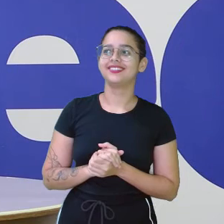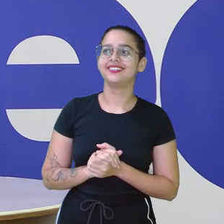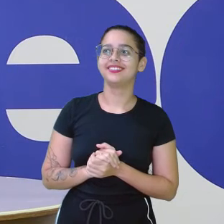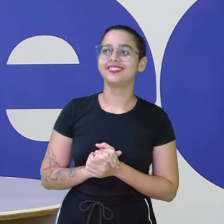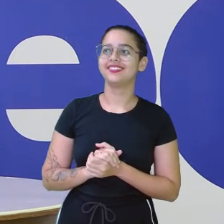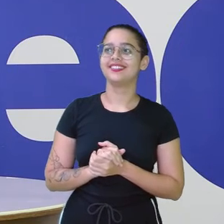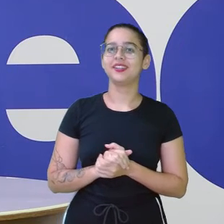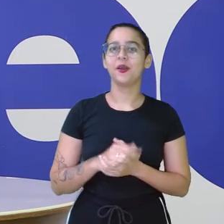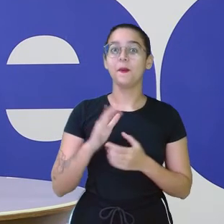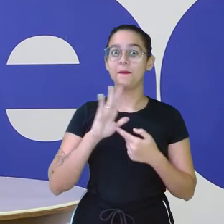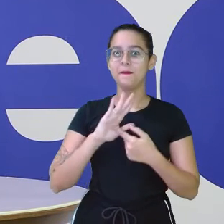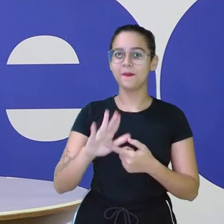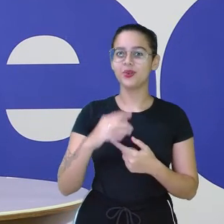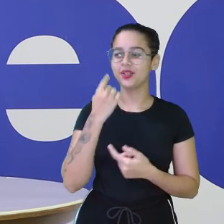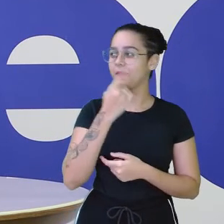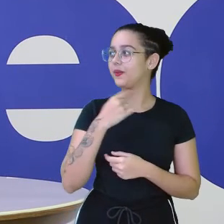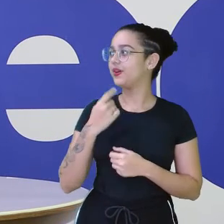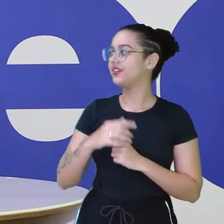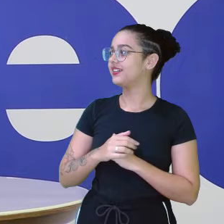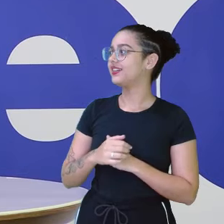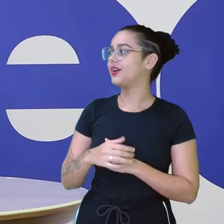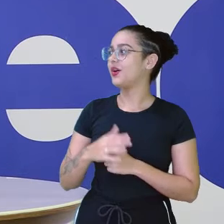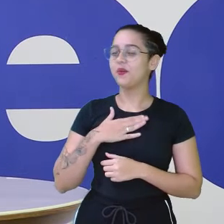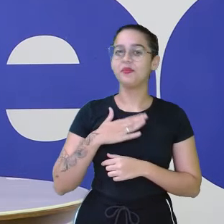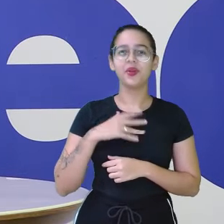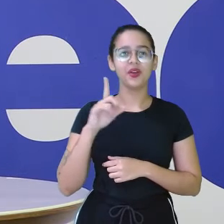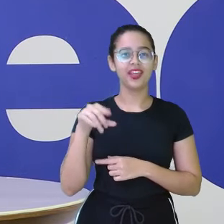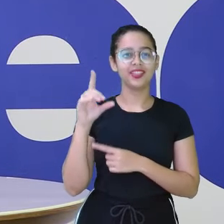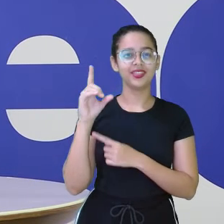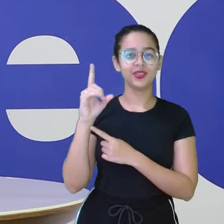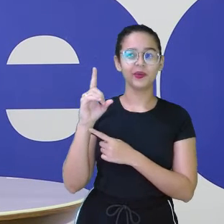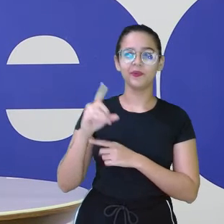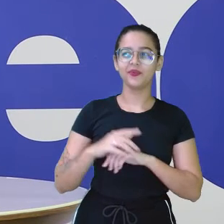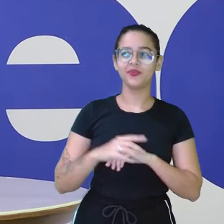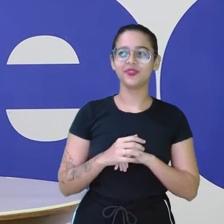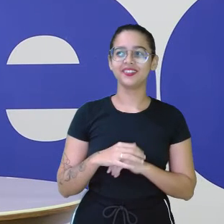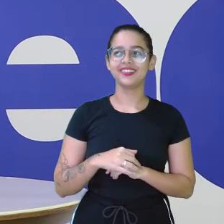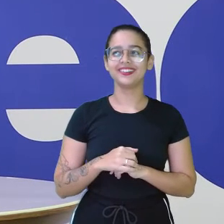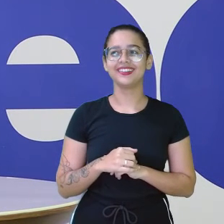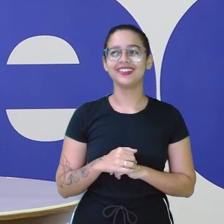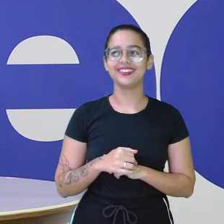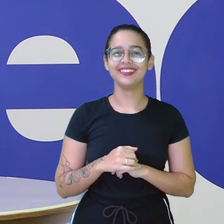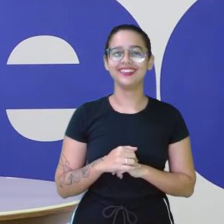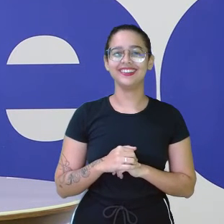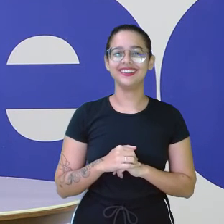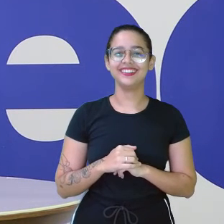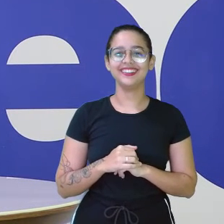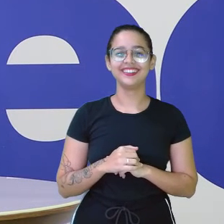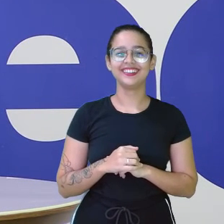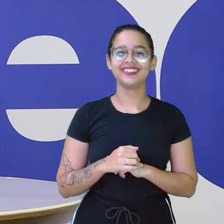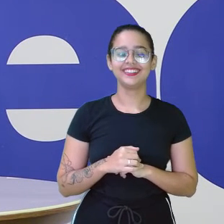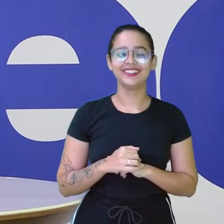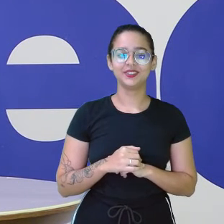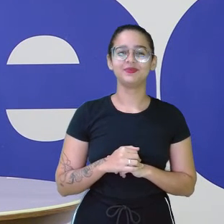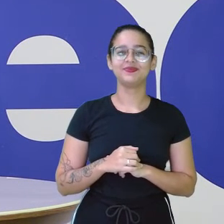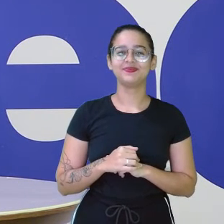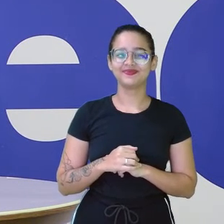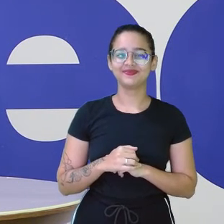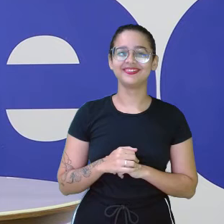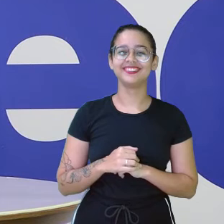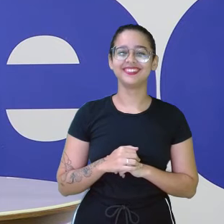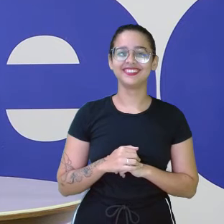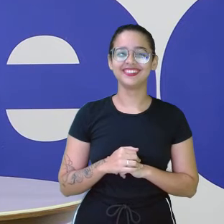Mostra aí essa bocona aí, Pois professora. é, o meu é dominante. Ah, dominante, ó. Super dominante, né? Vitória também tem um lábiozinho aí,